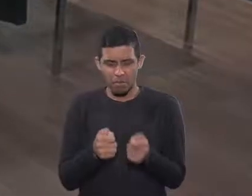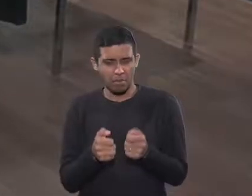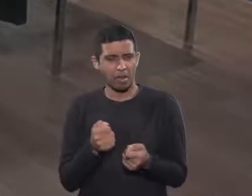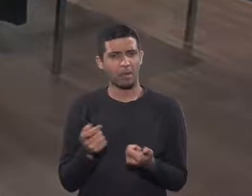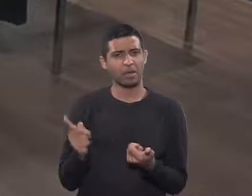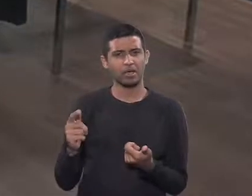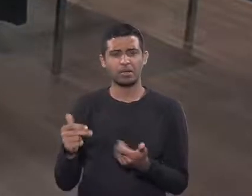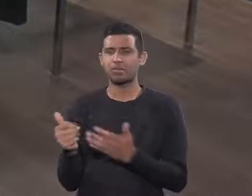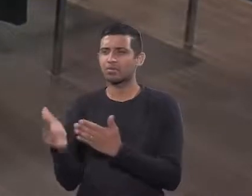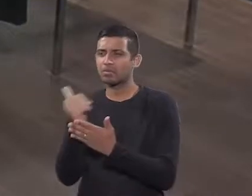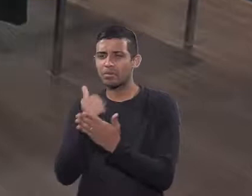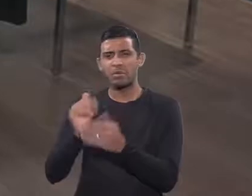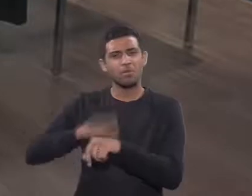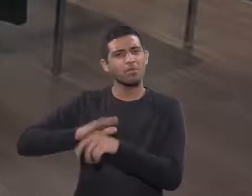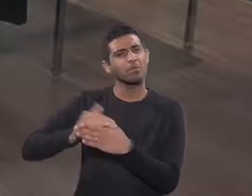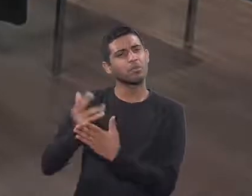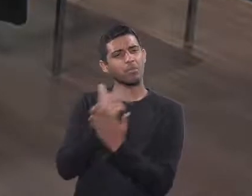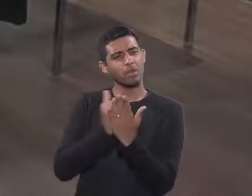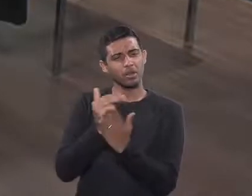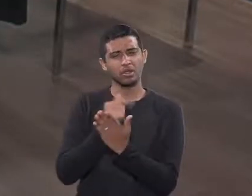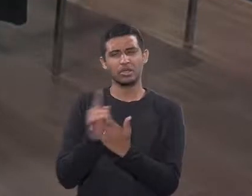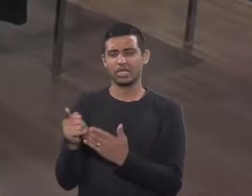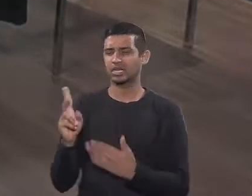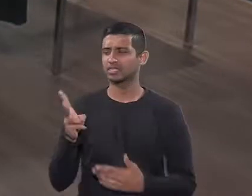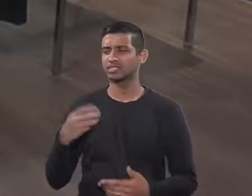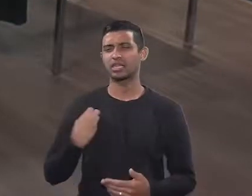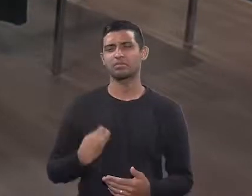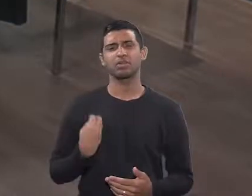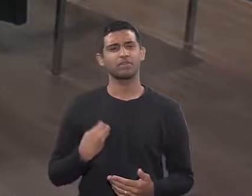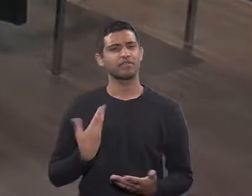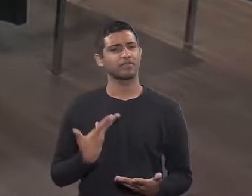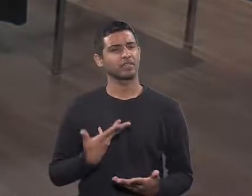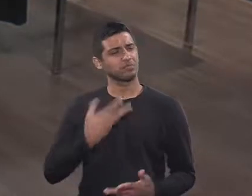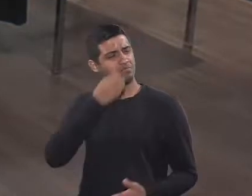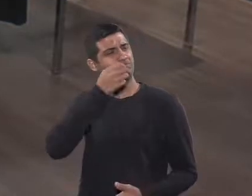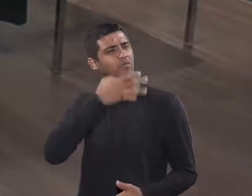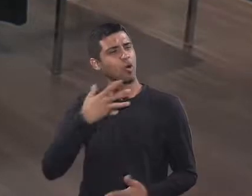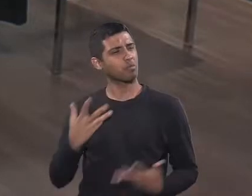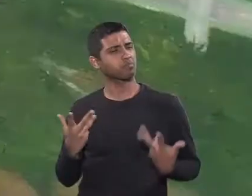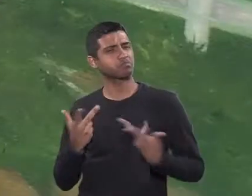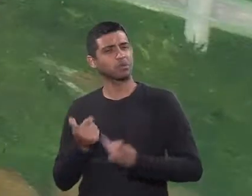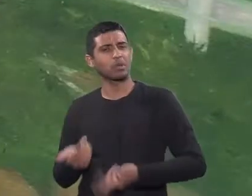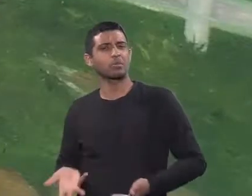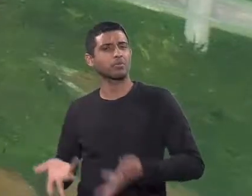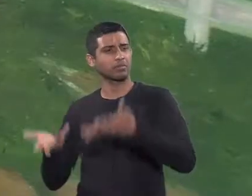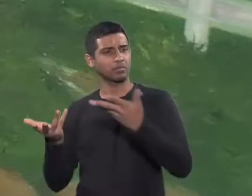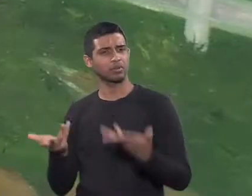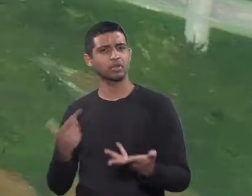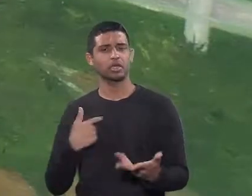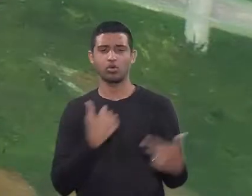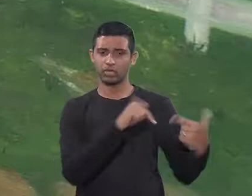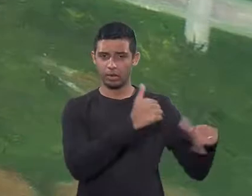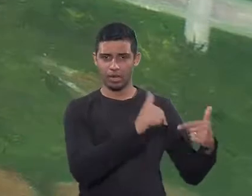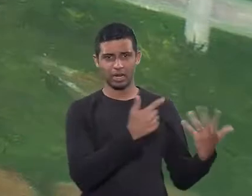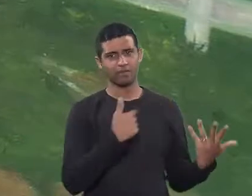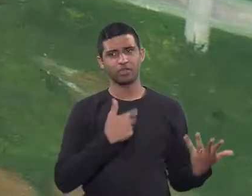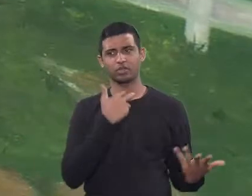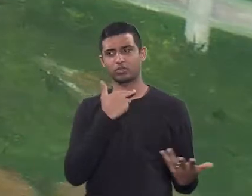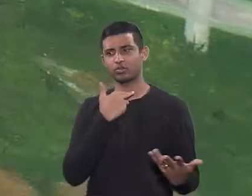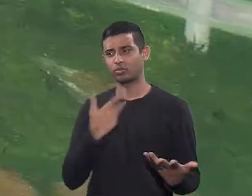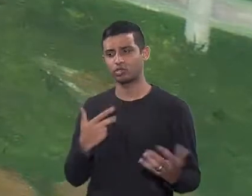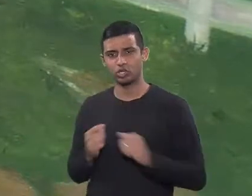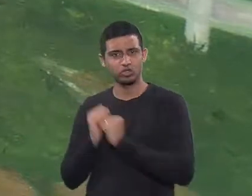ele desenhava muito, ele sempre teve uma vida muito estimulada. Eu trabalhava e não